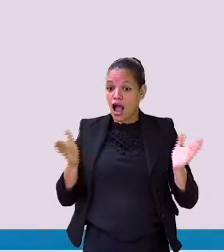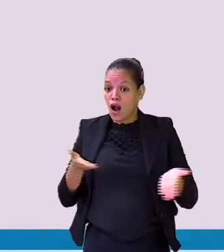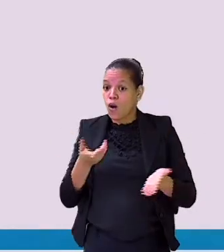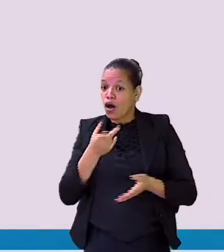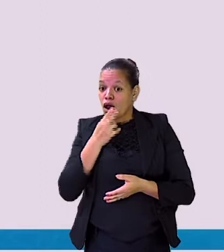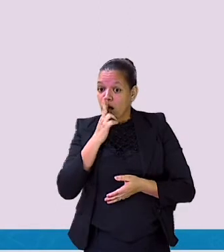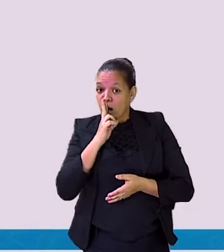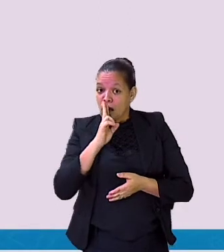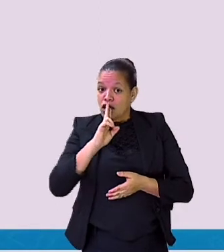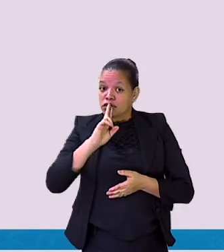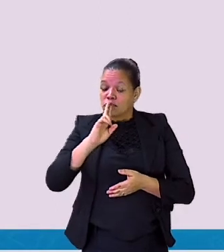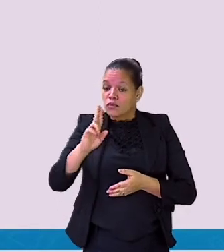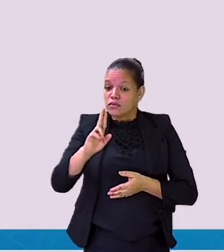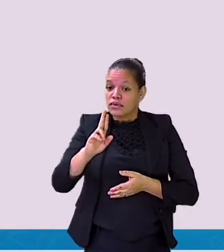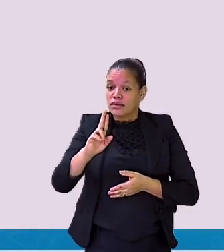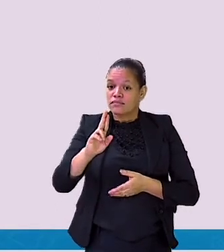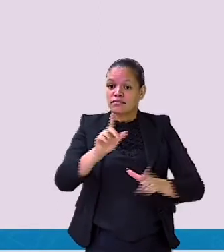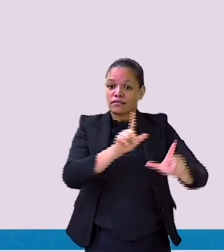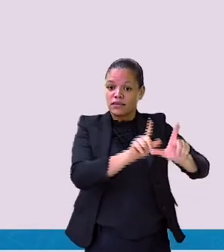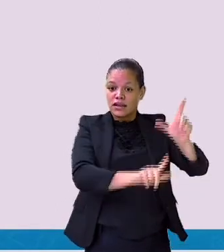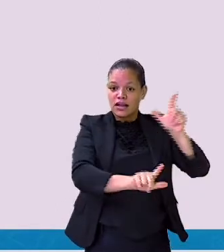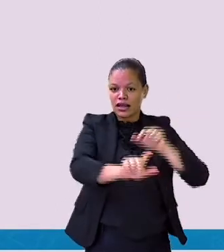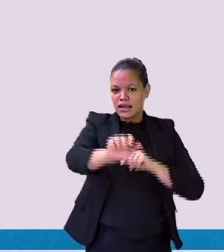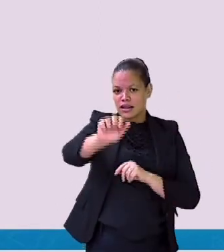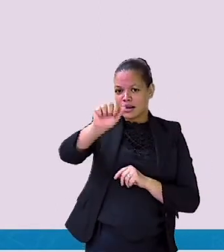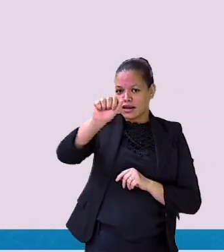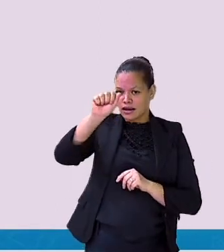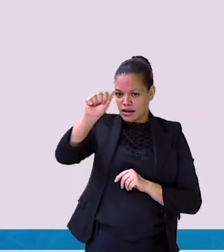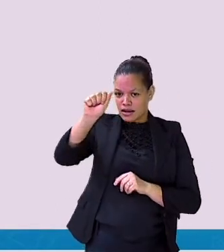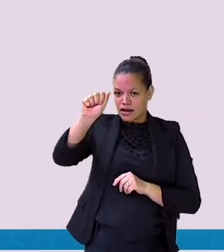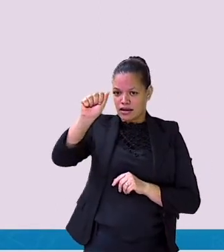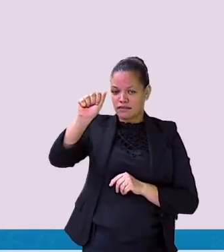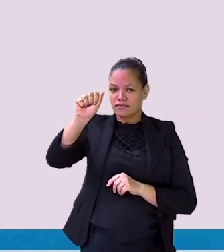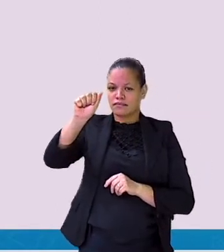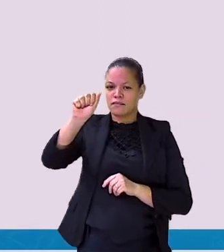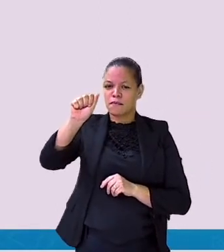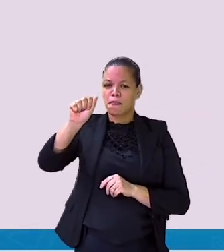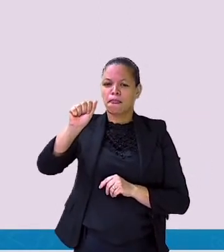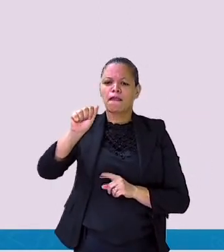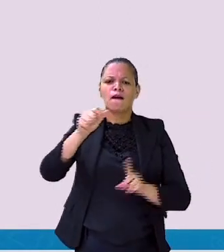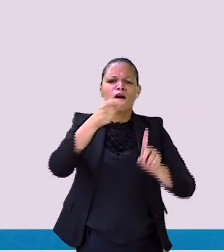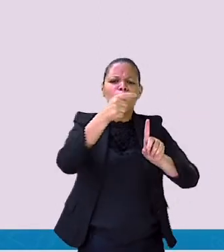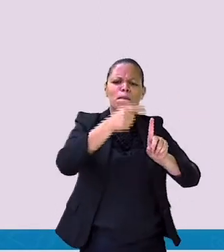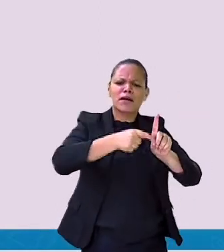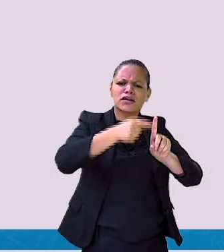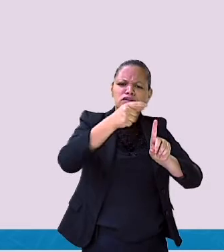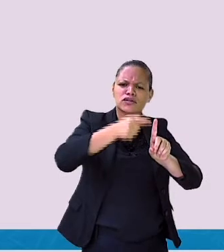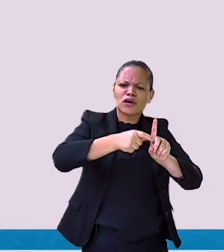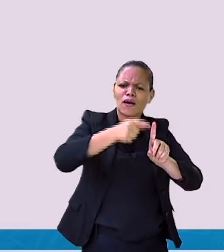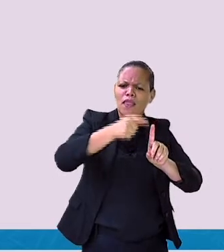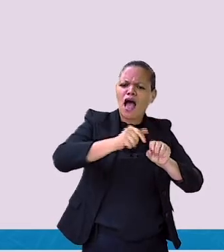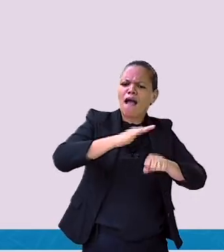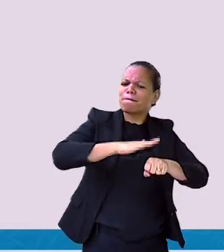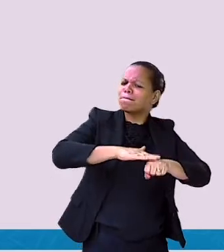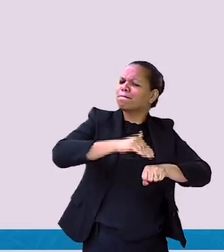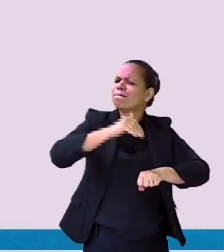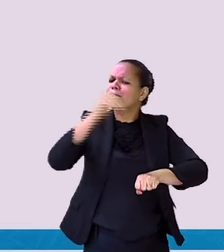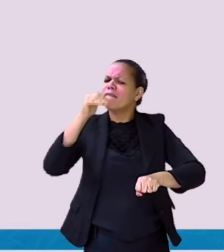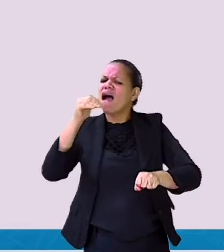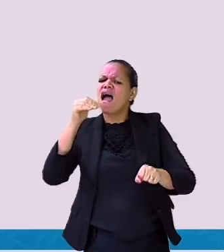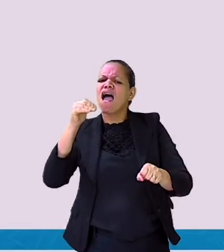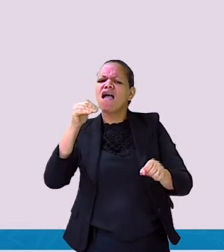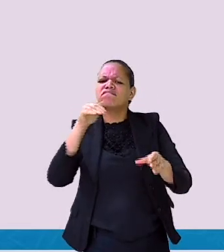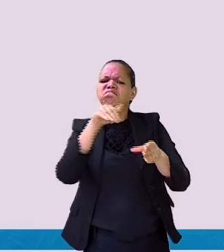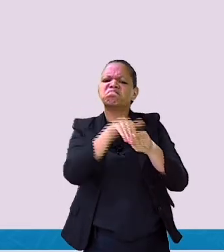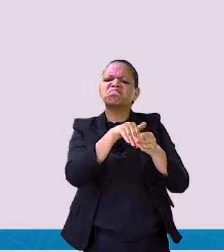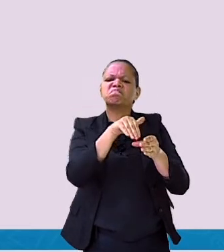com o gráfico. Qual foi a letra A, gente? Qual foi o personagem mais